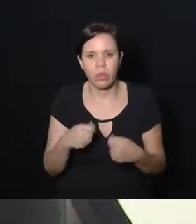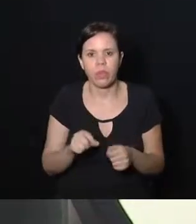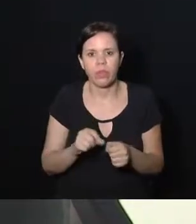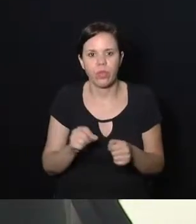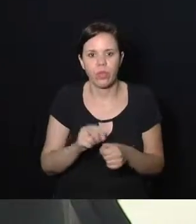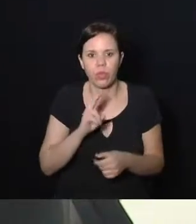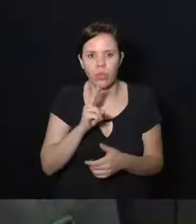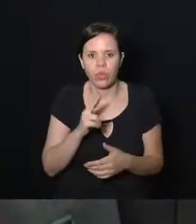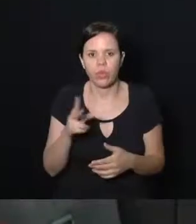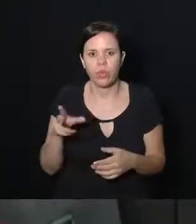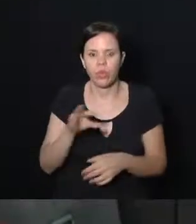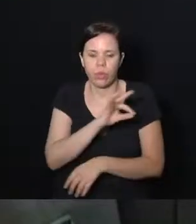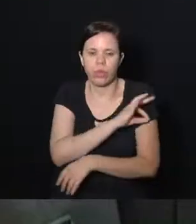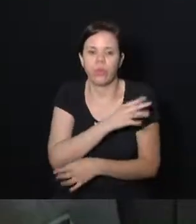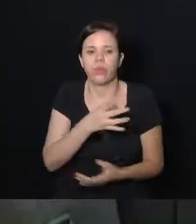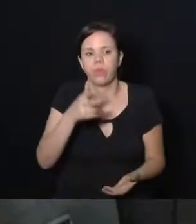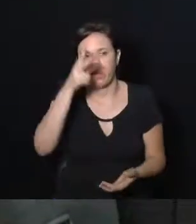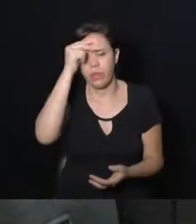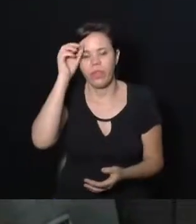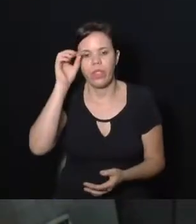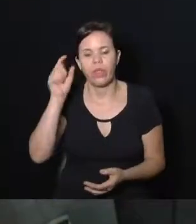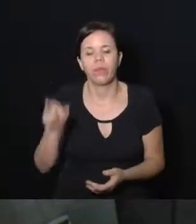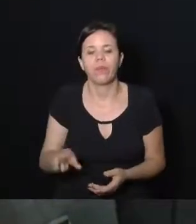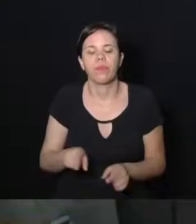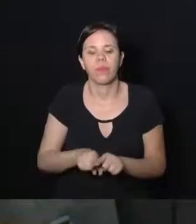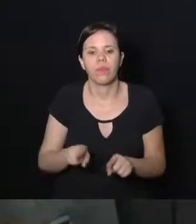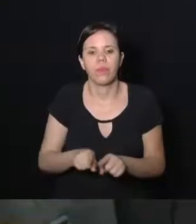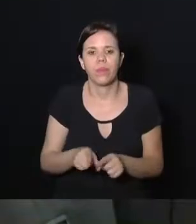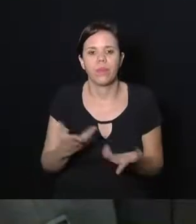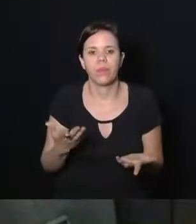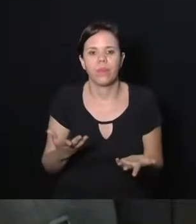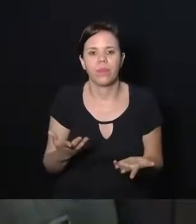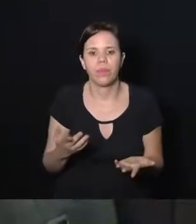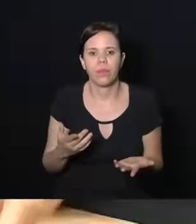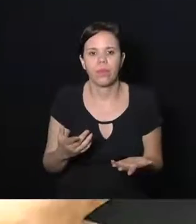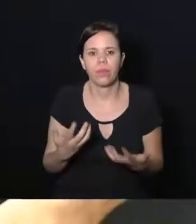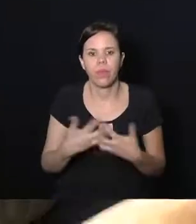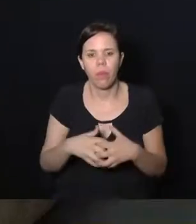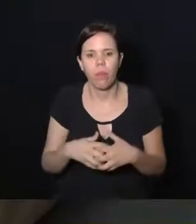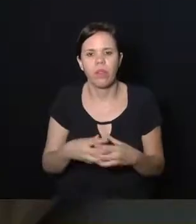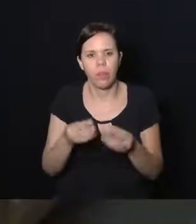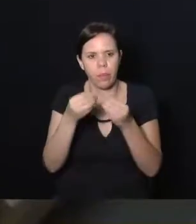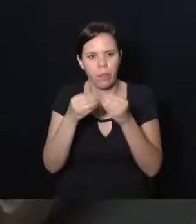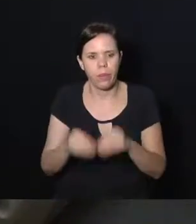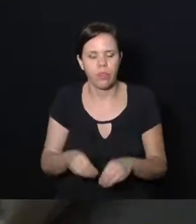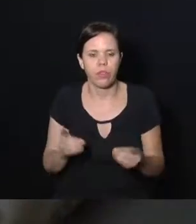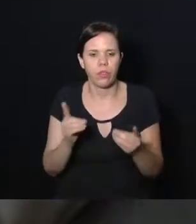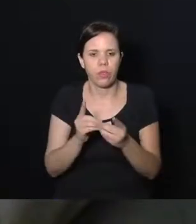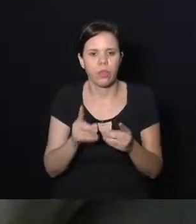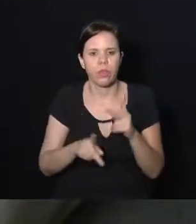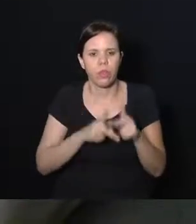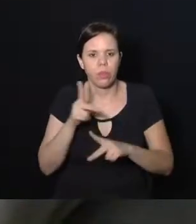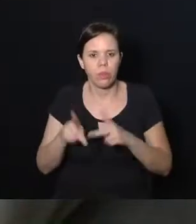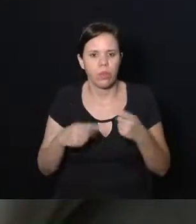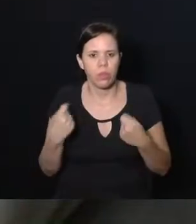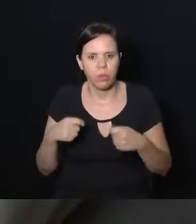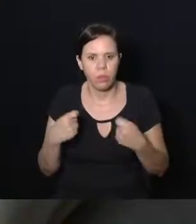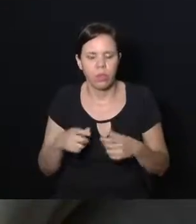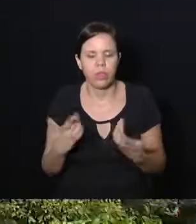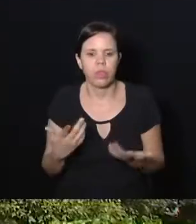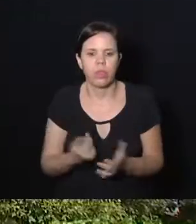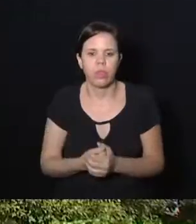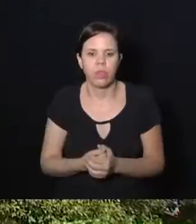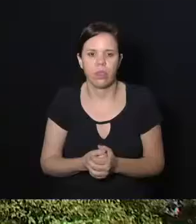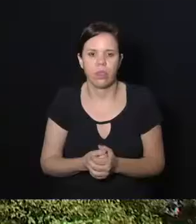pedindo urgência para o prefeito. De acordo com o parlamentar, o equipamento quebrado prejudica o atendimento às pessoas, então